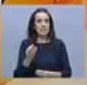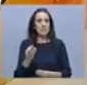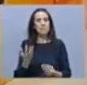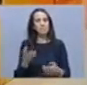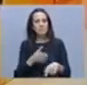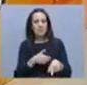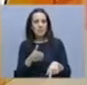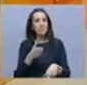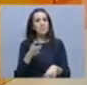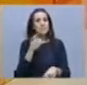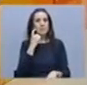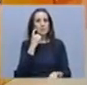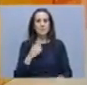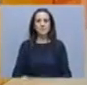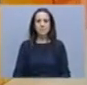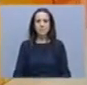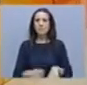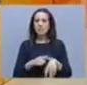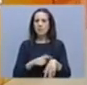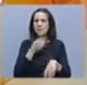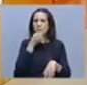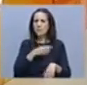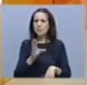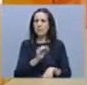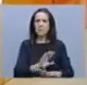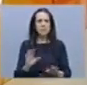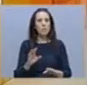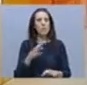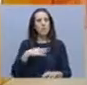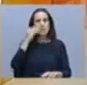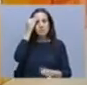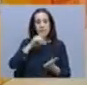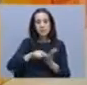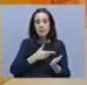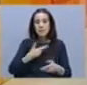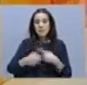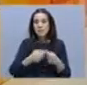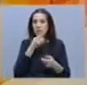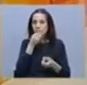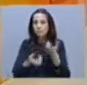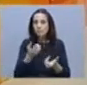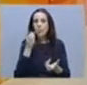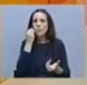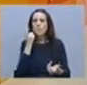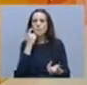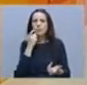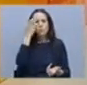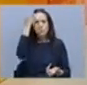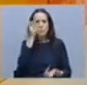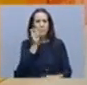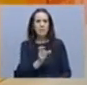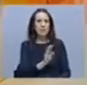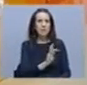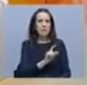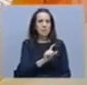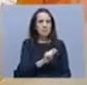quadra pascal. Não vamos perder mais tempo, vamos saber como são confeccionados alguns dos pratos tradicionais da Páscoa com o chefe Filipe Aires e com